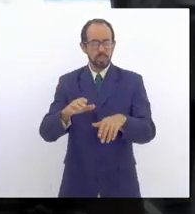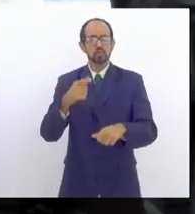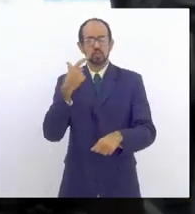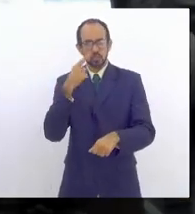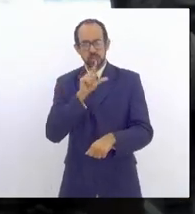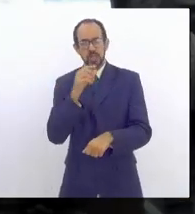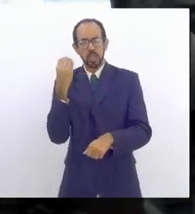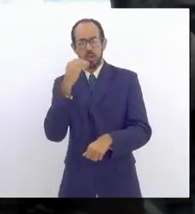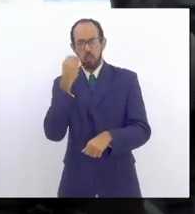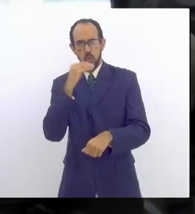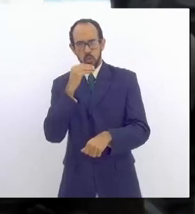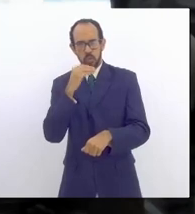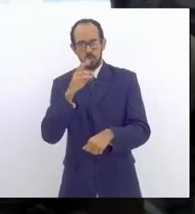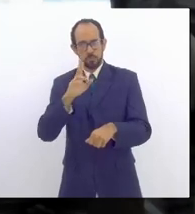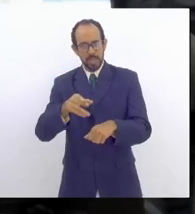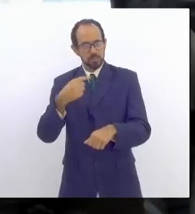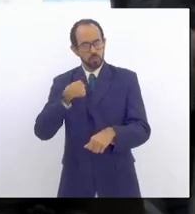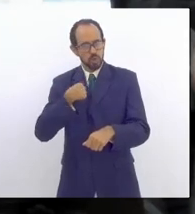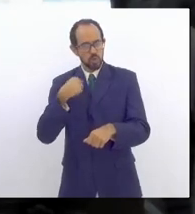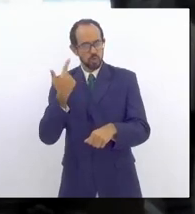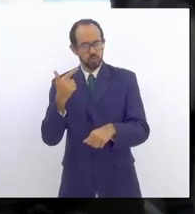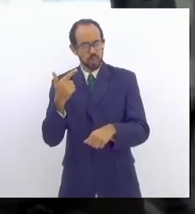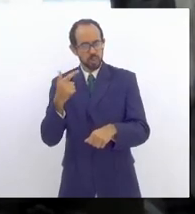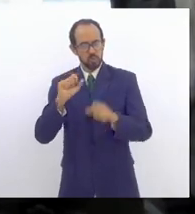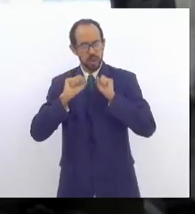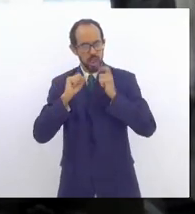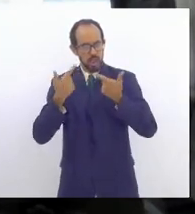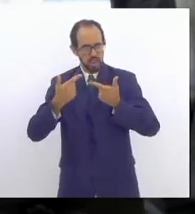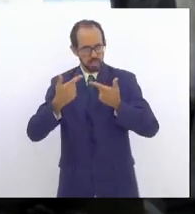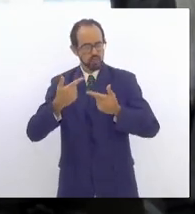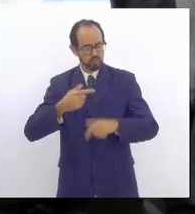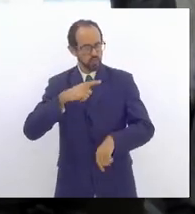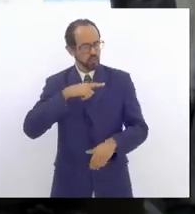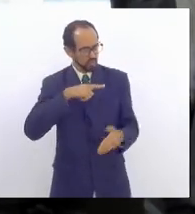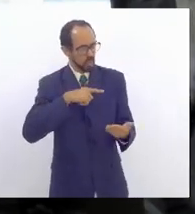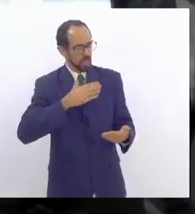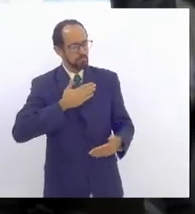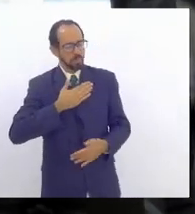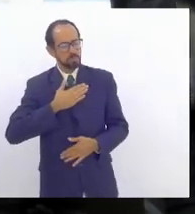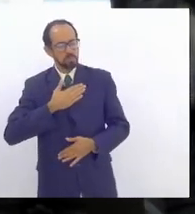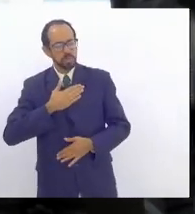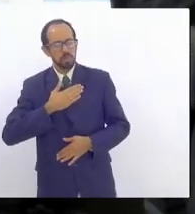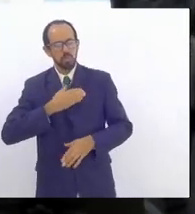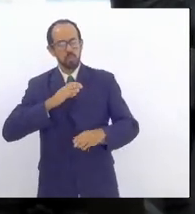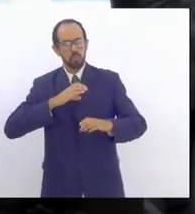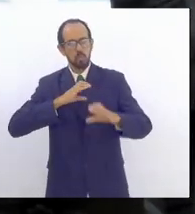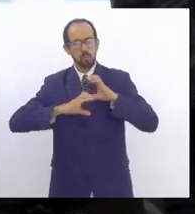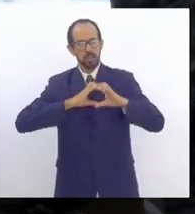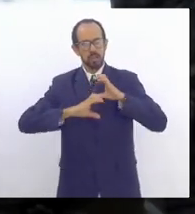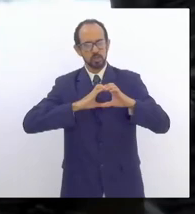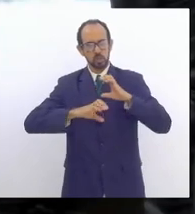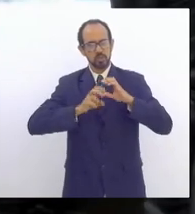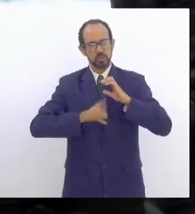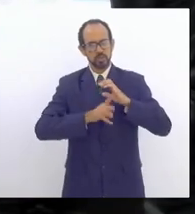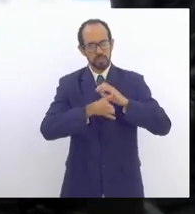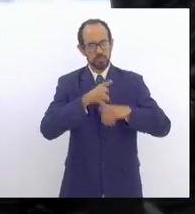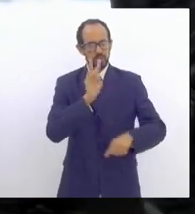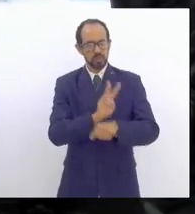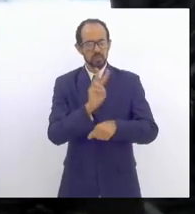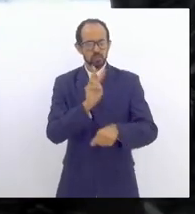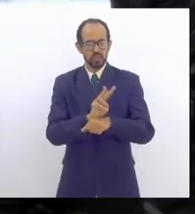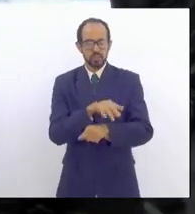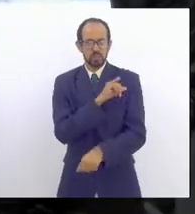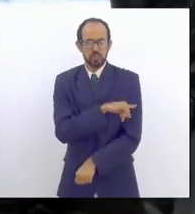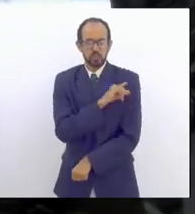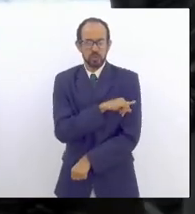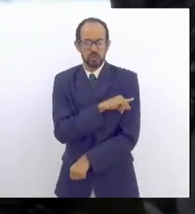estando mais na LERJ, Vossa Excelência continuará tendo em mim um interlocutor permanente em defesa do Rio. Não estarei aqui,